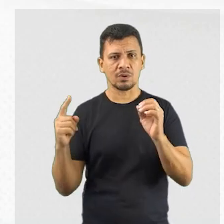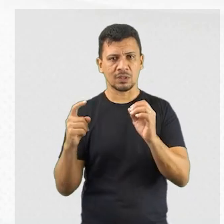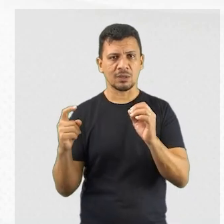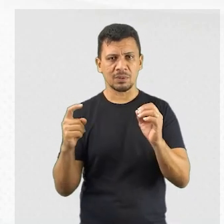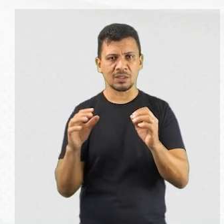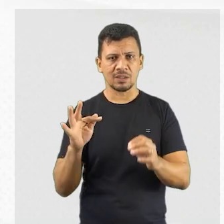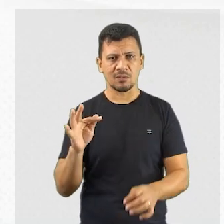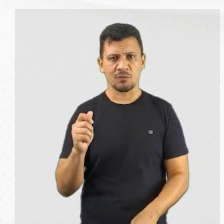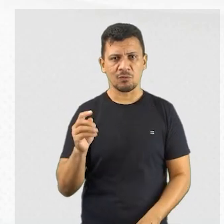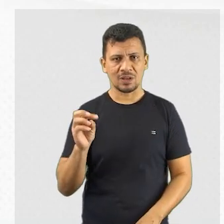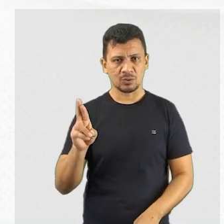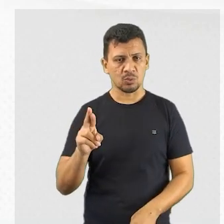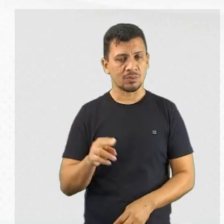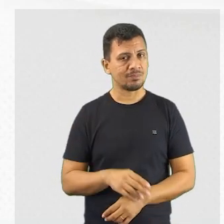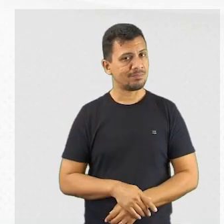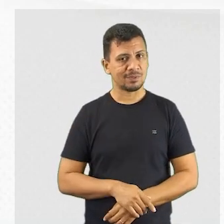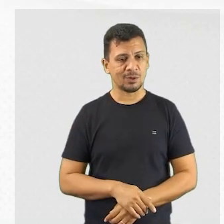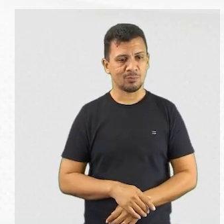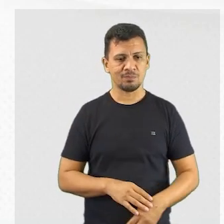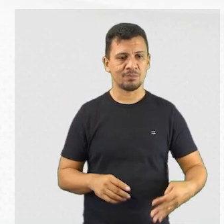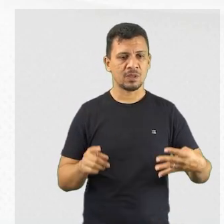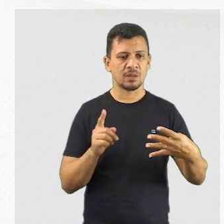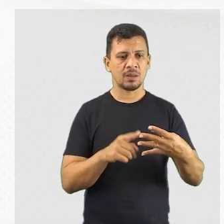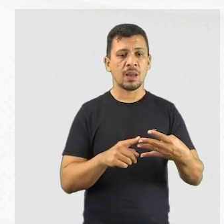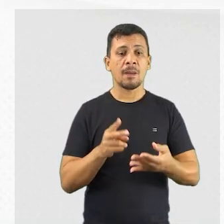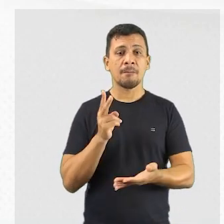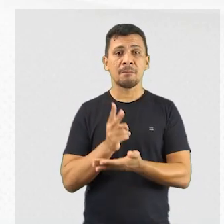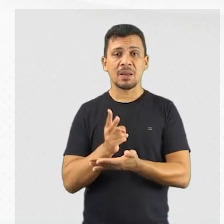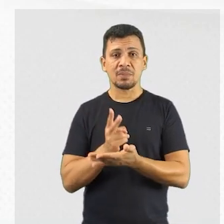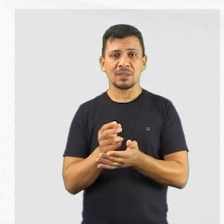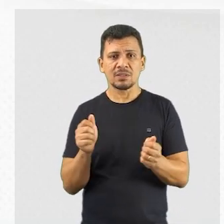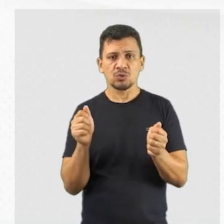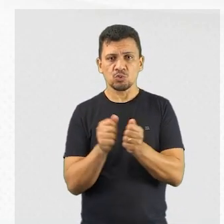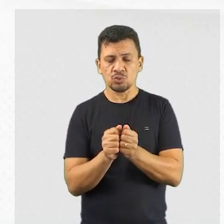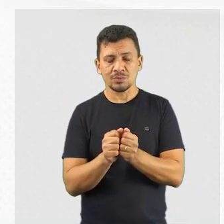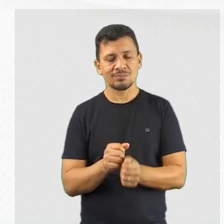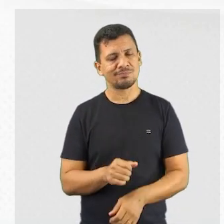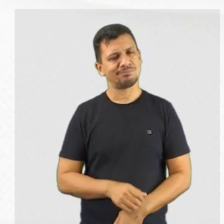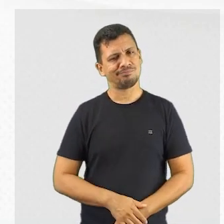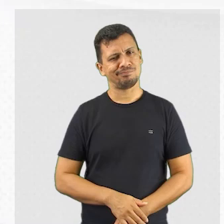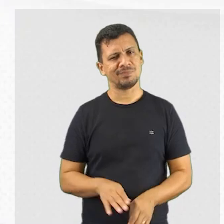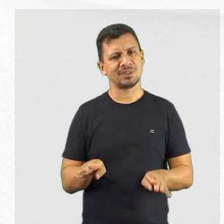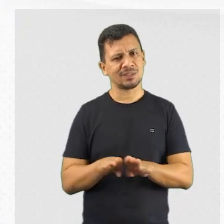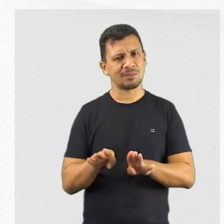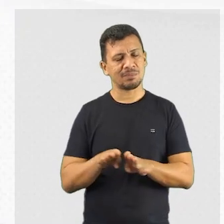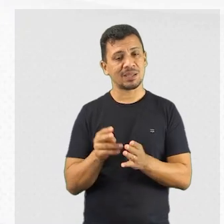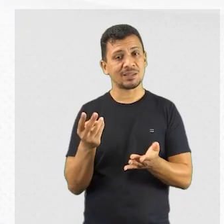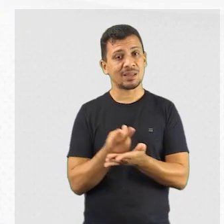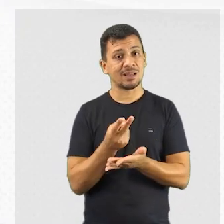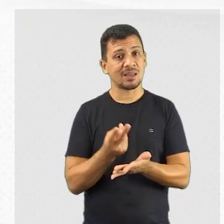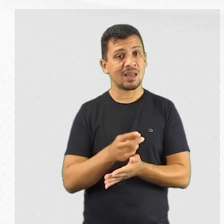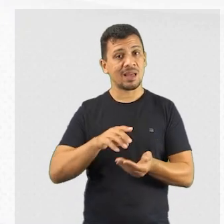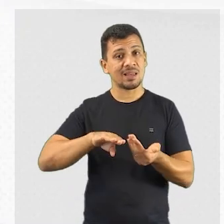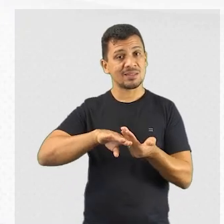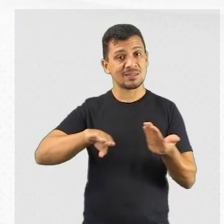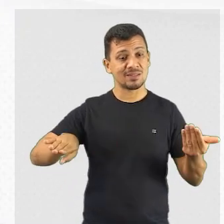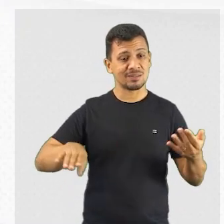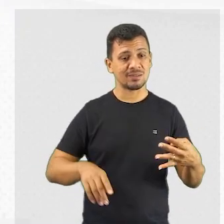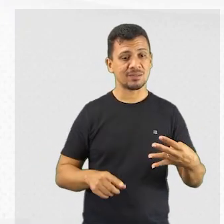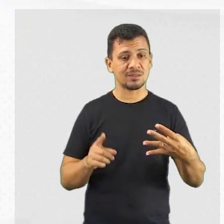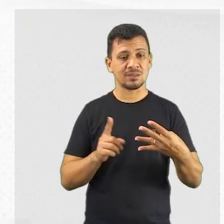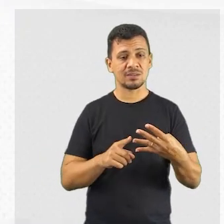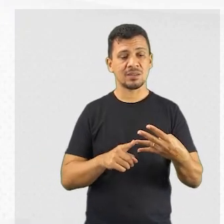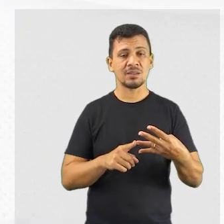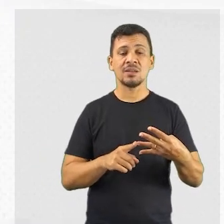Não, né, pessoal? Segregação aí. Eles permanecem juntos? Também não, né, pessoal? A gente já está falando, a lei é da segregação. Letra